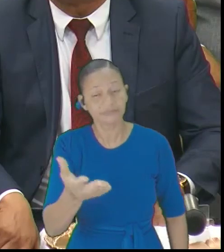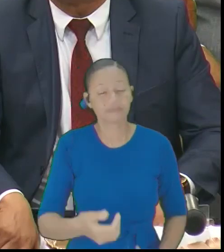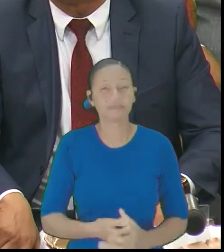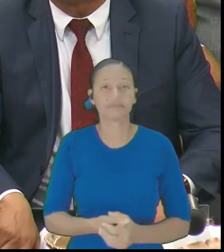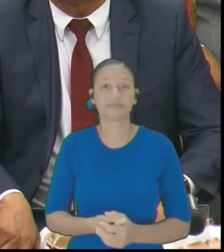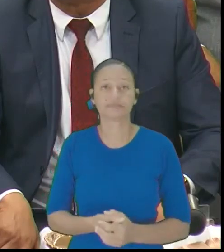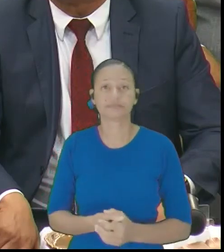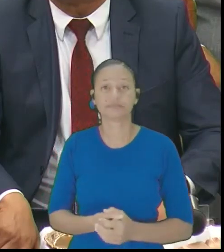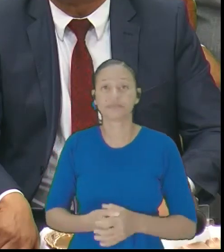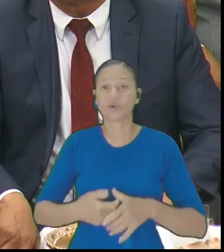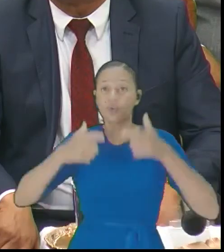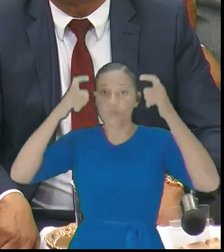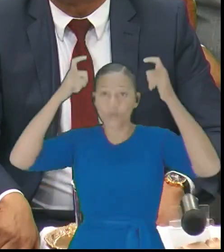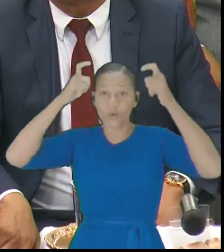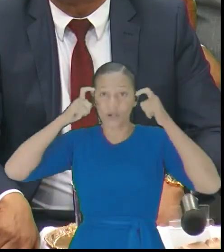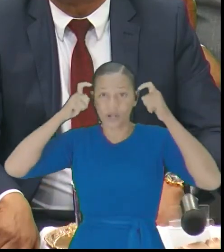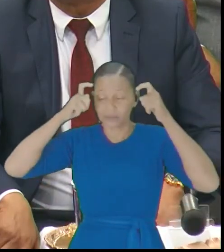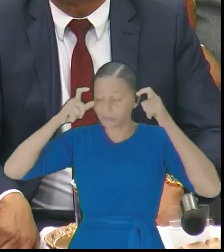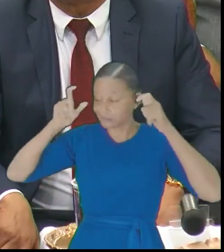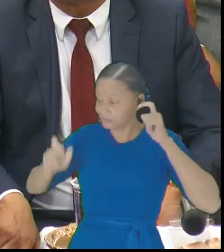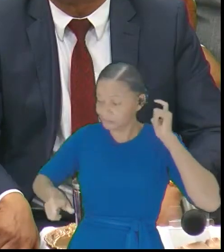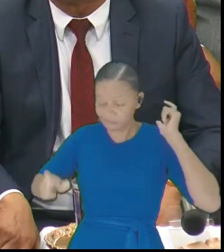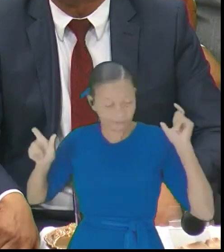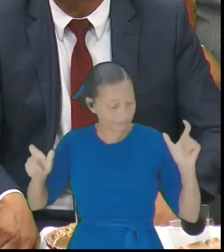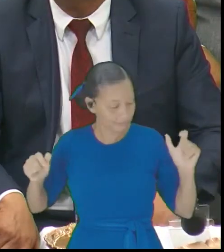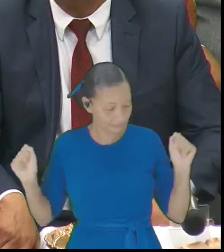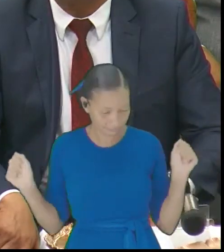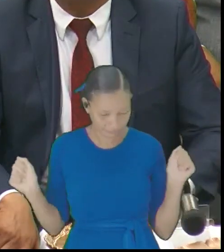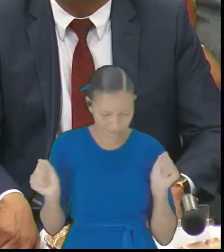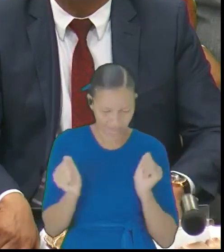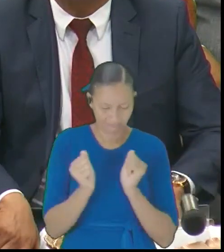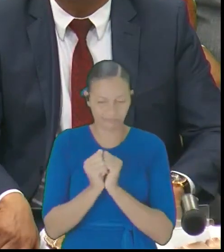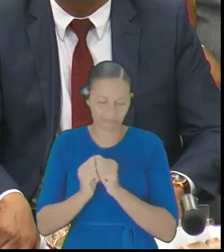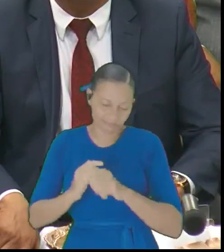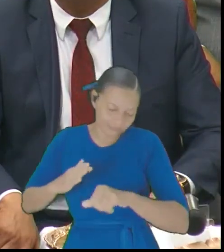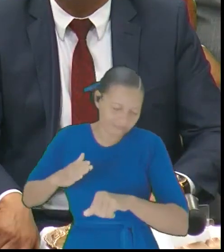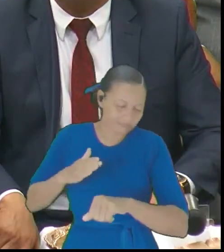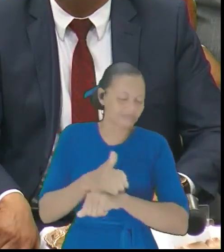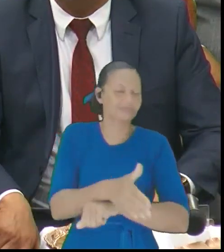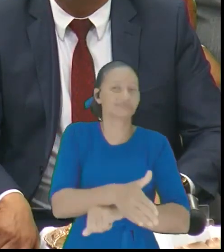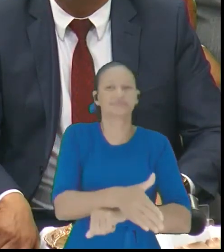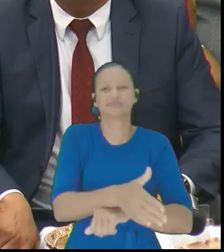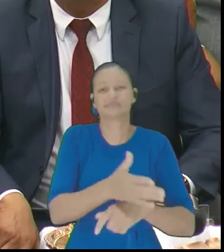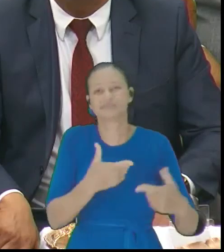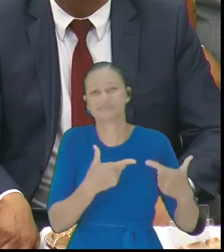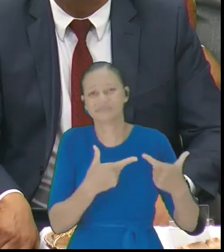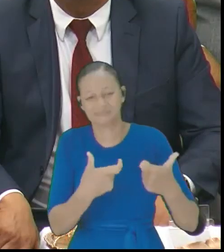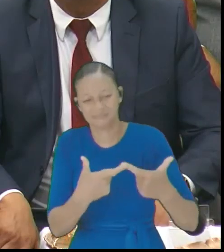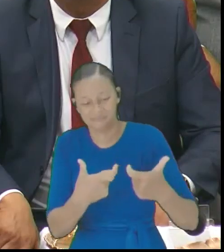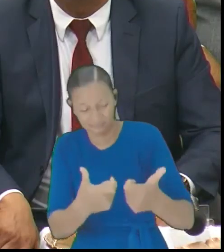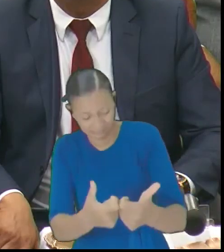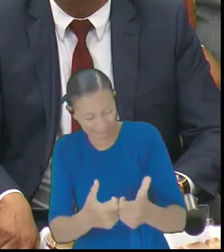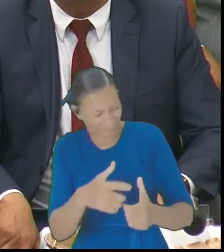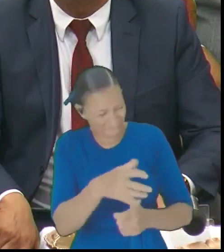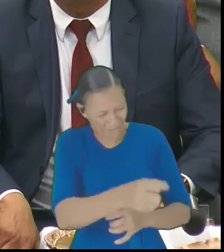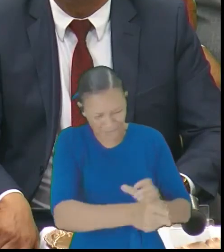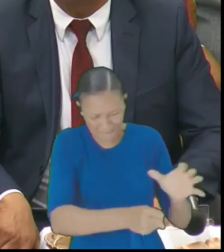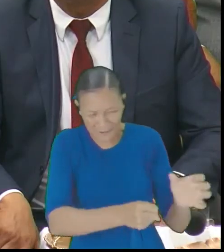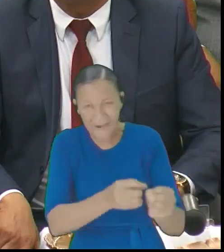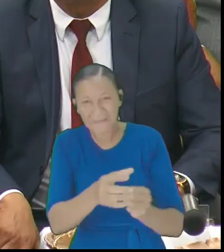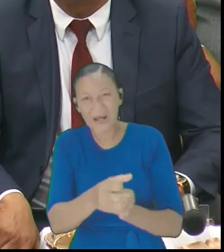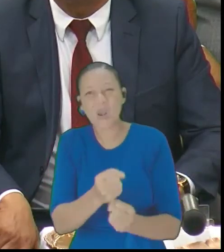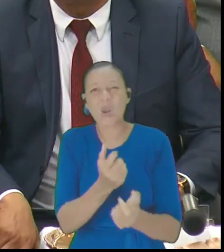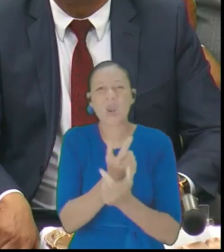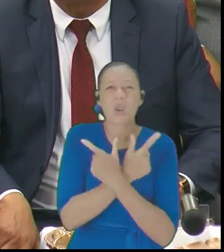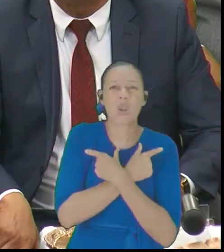Os reis se uniram, entraram numa guerra. Quem foi sequestrado? Ló com toda a casa. Chegou